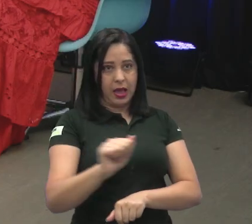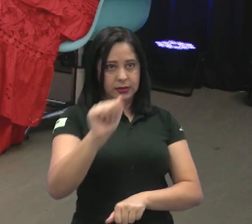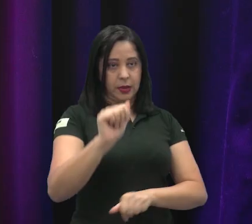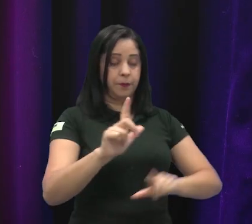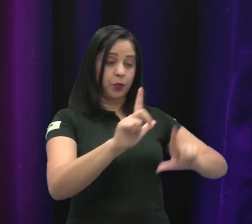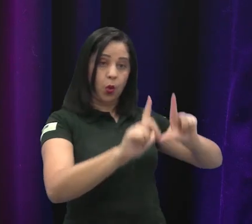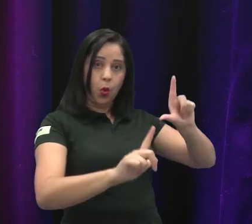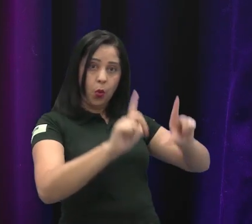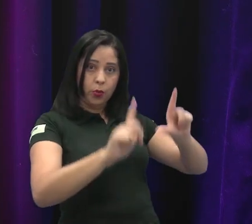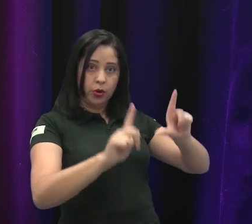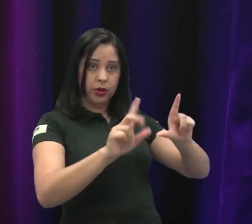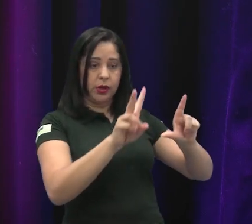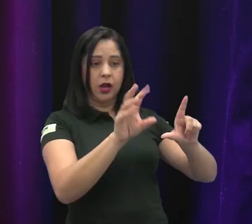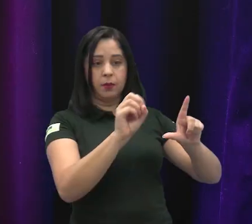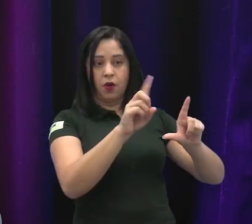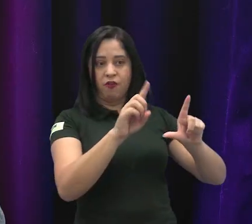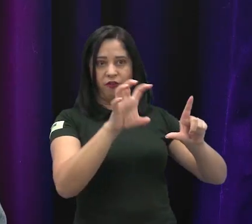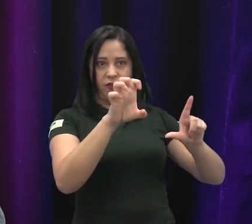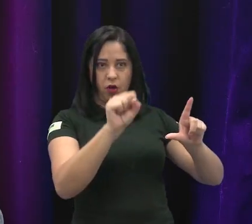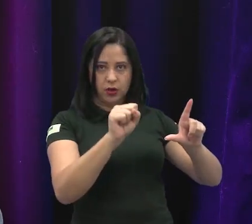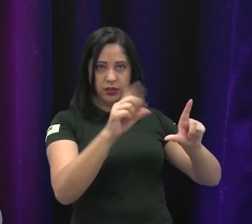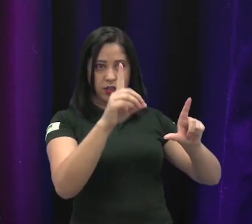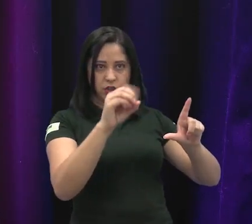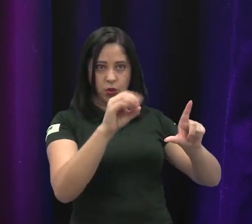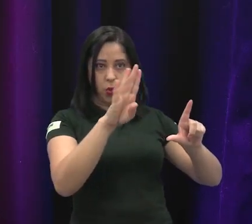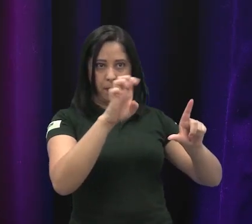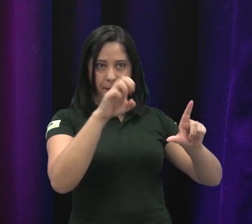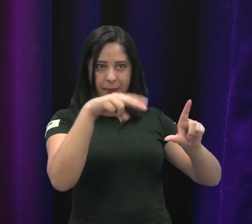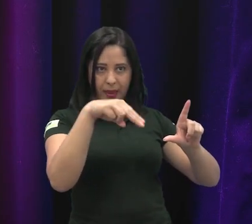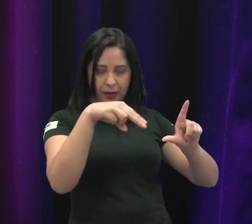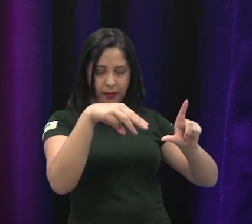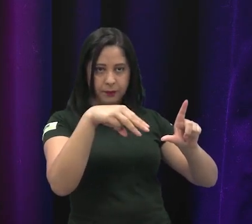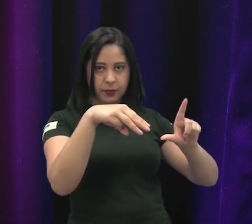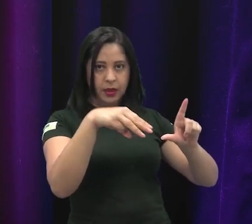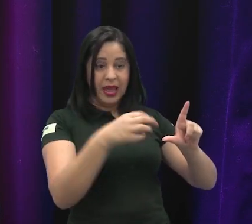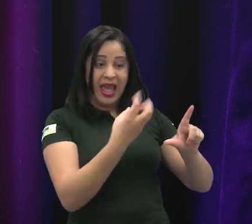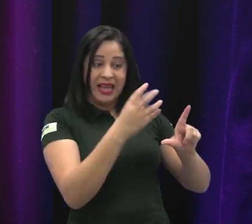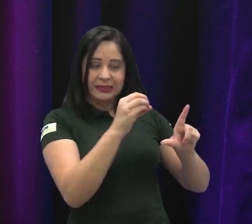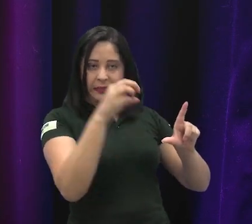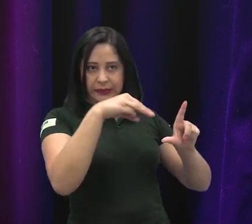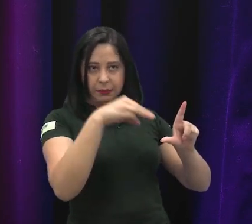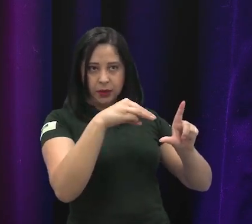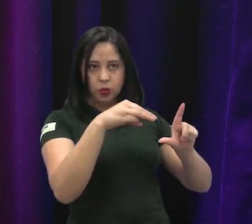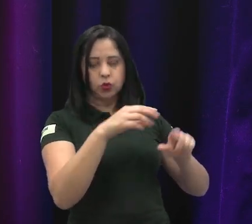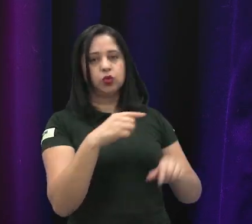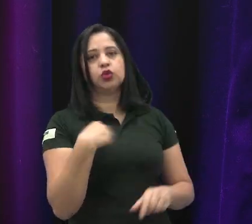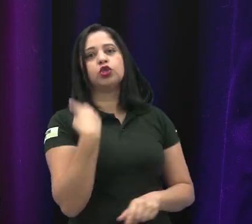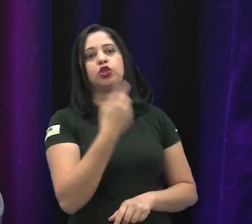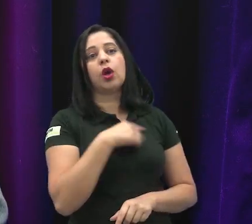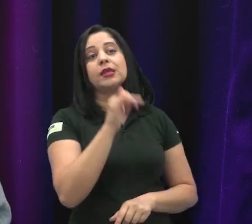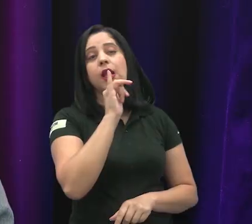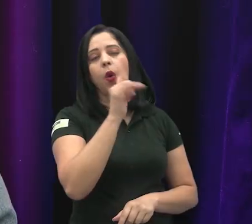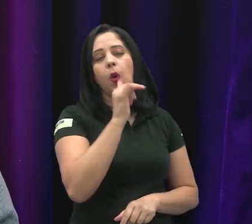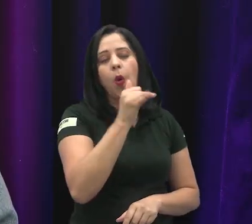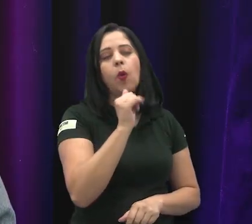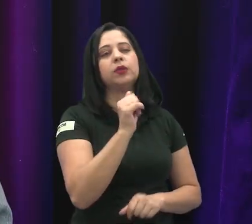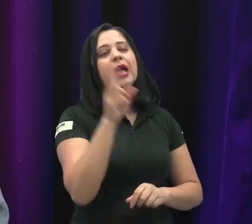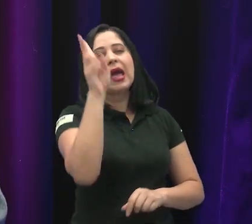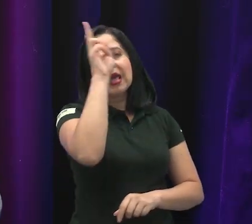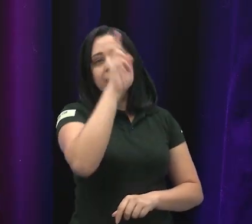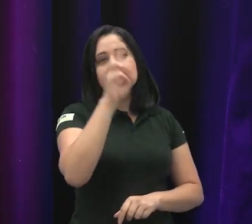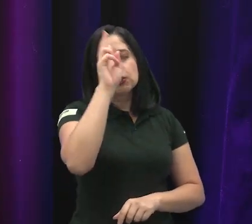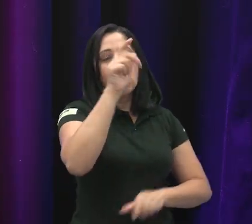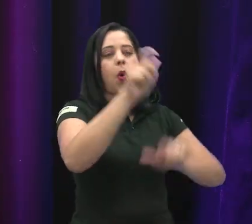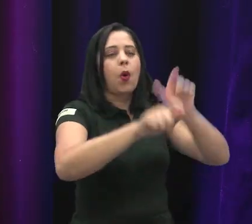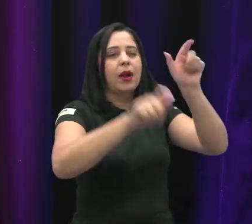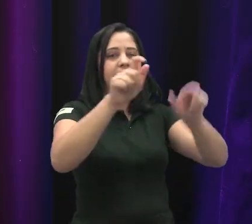um programa que tem em torno aí de 30 minutos de duração e é um documentário onde tem as vozes, né, das pessoas